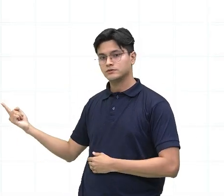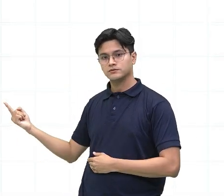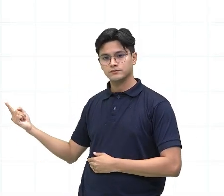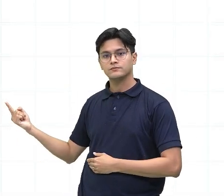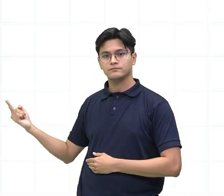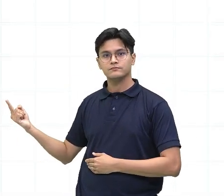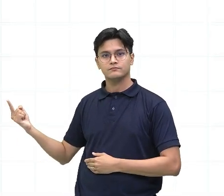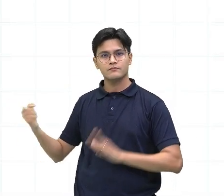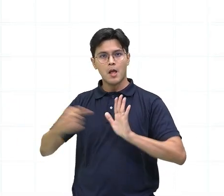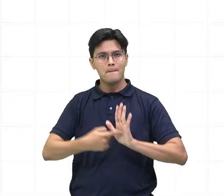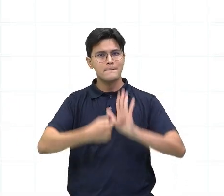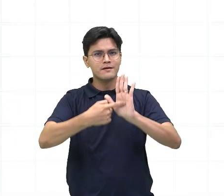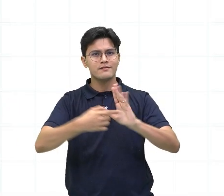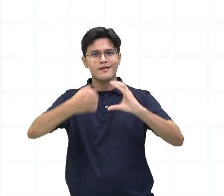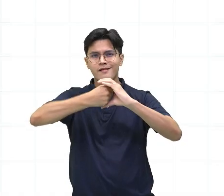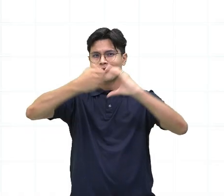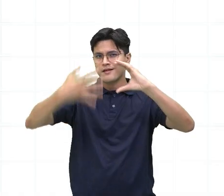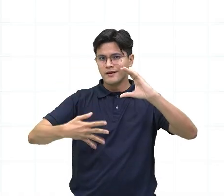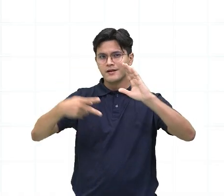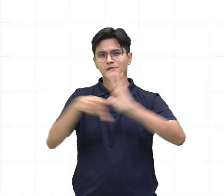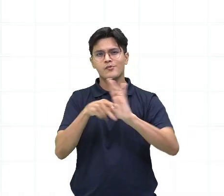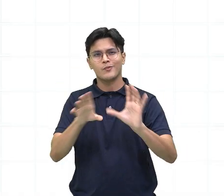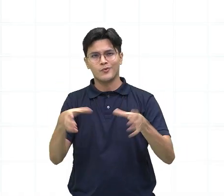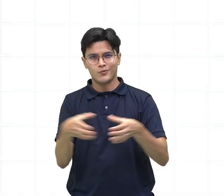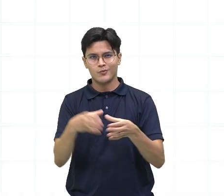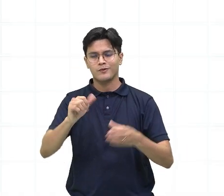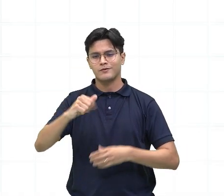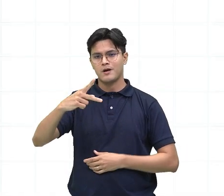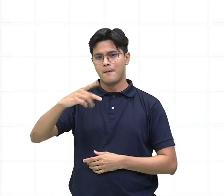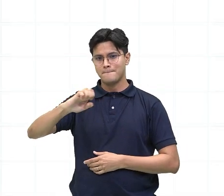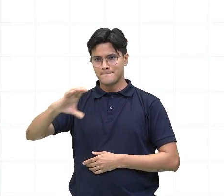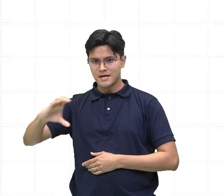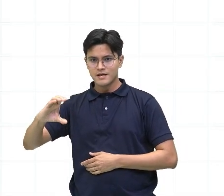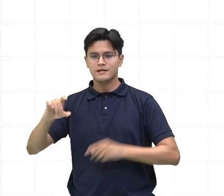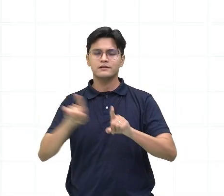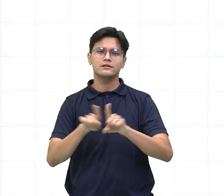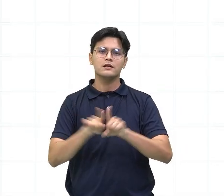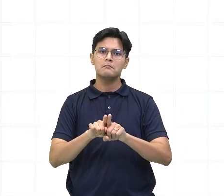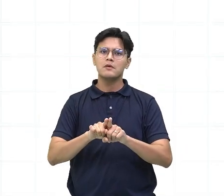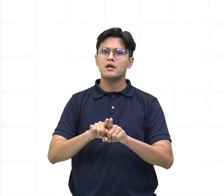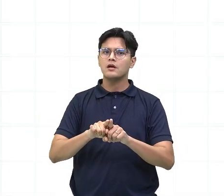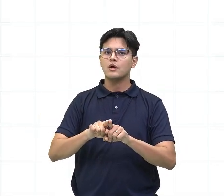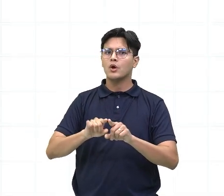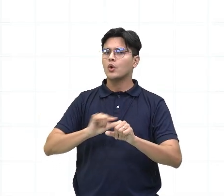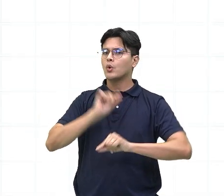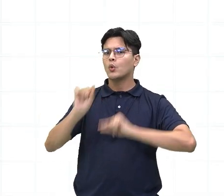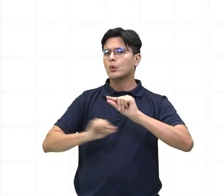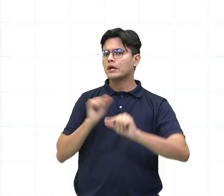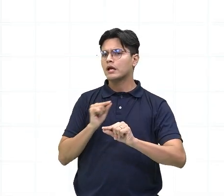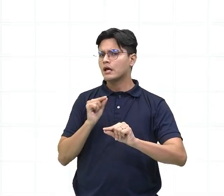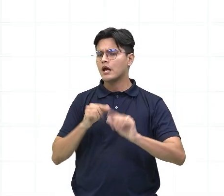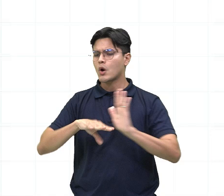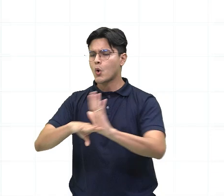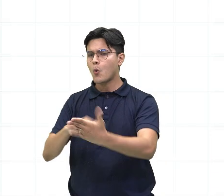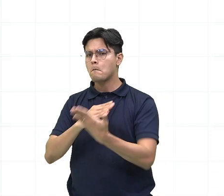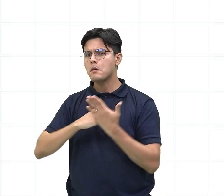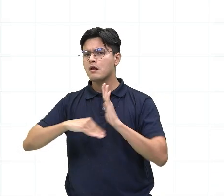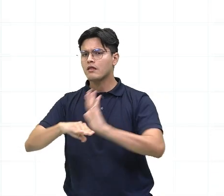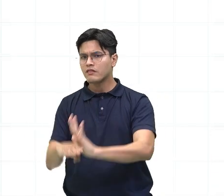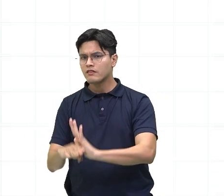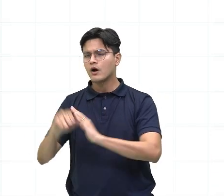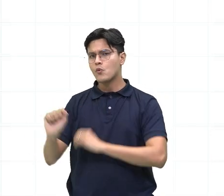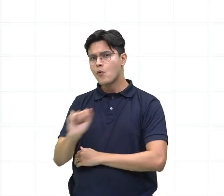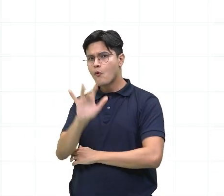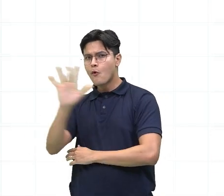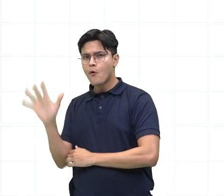essas características da PEC, né? O que vai ser a cooperação Ásia-Pacífico, né? Que acaba